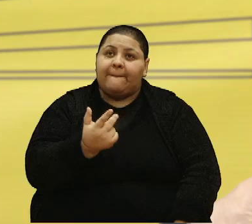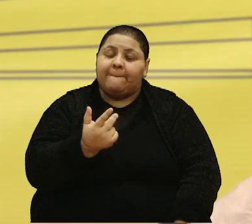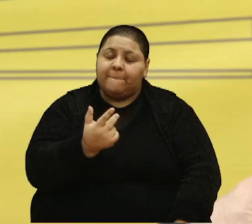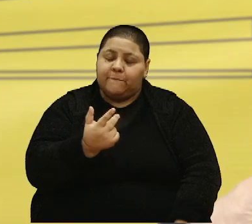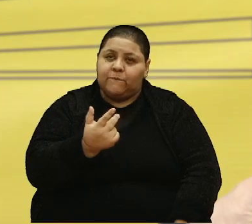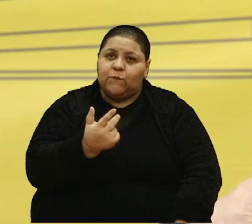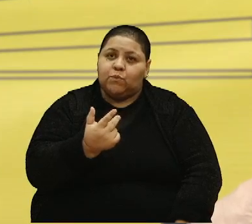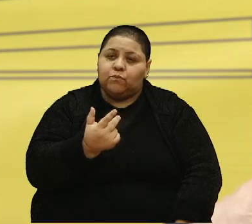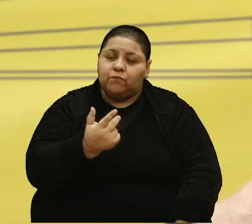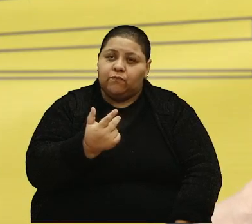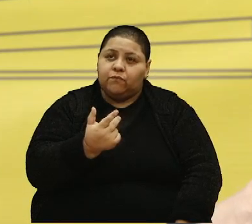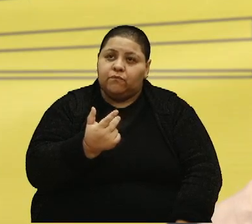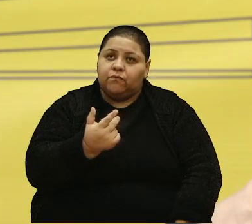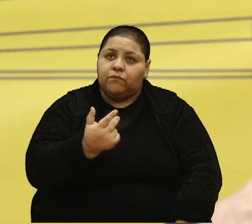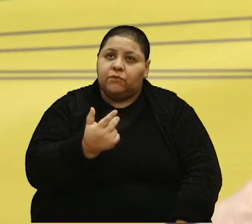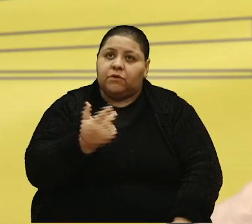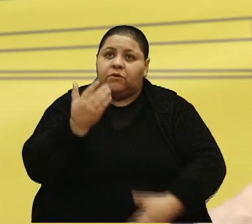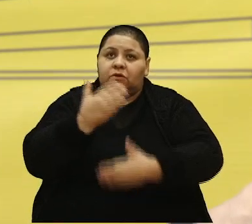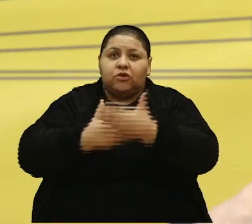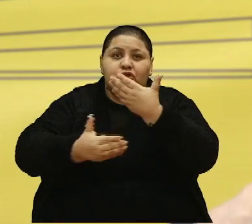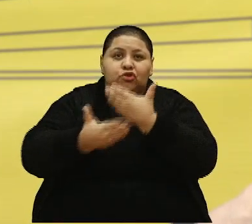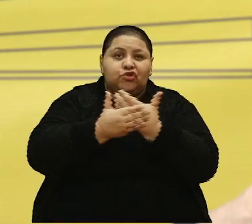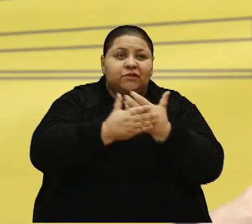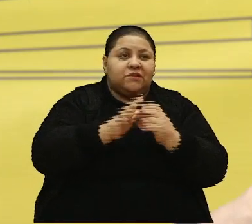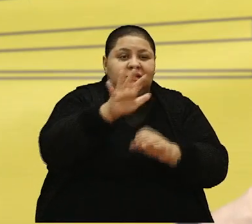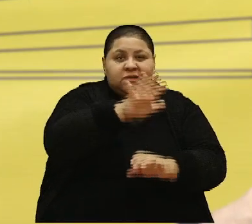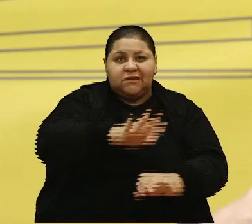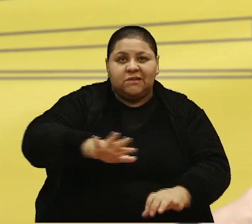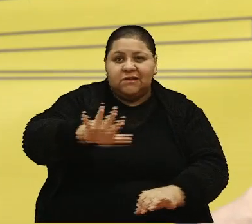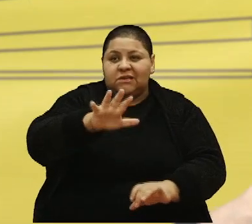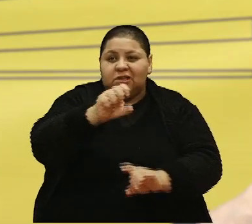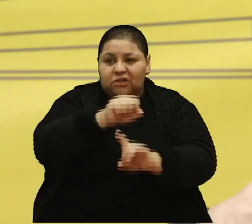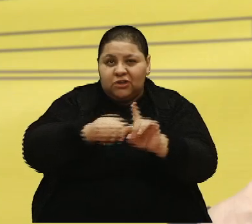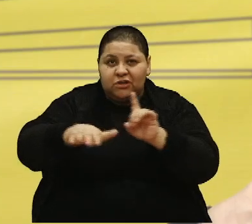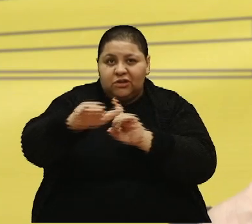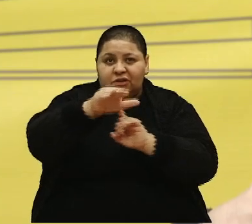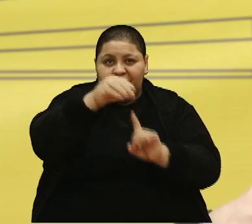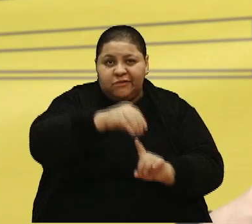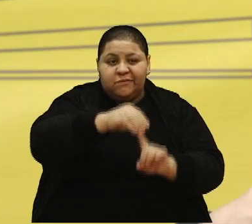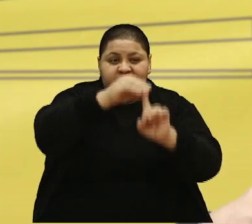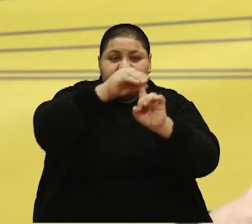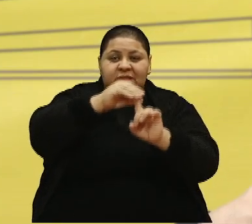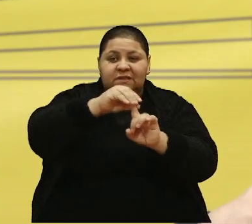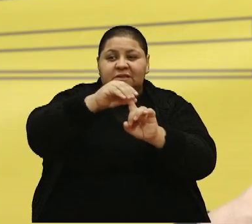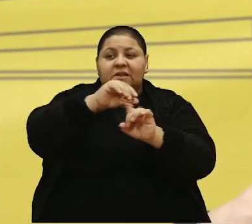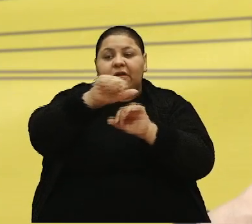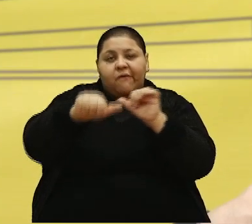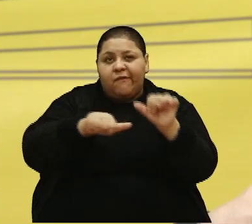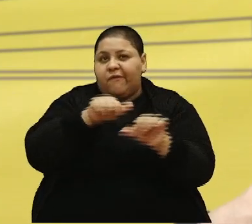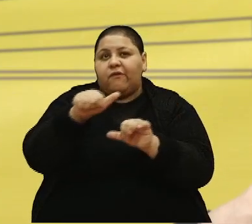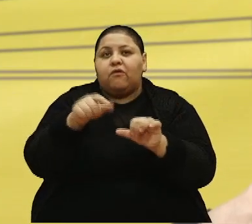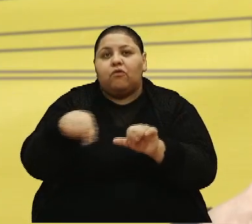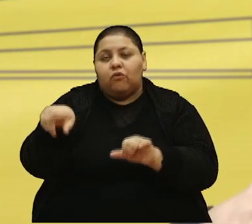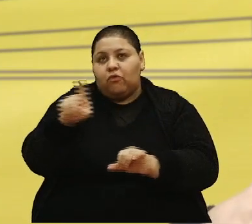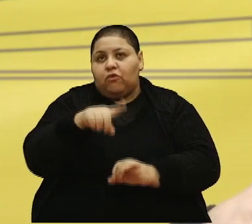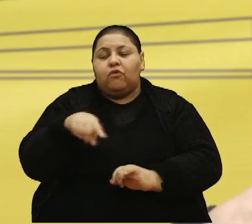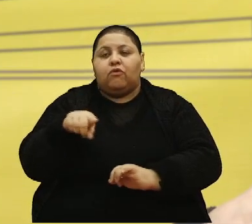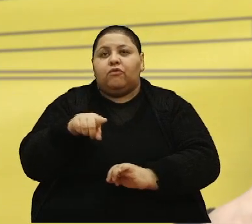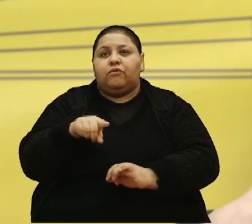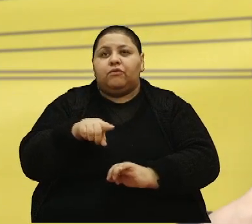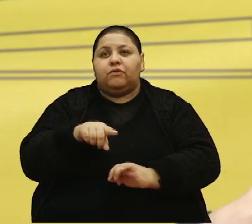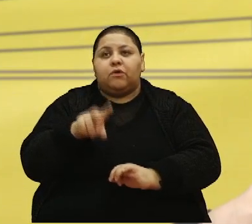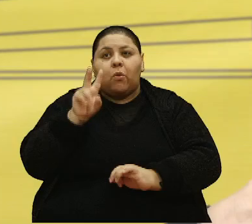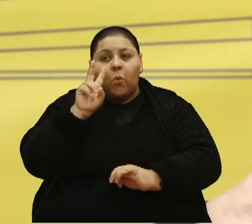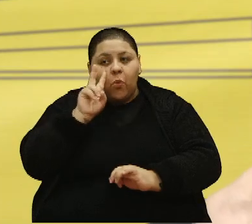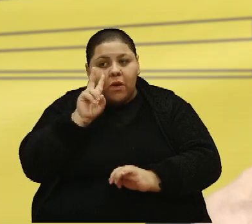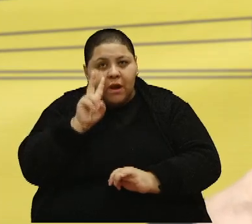que todas as áreas, as sociais principalmente, nessa transformação. E nós iremos lá para